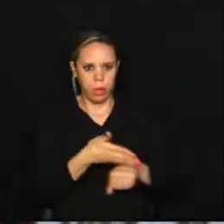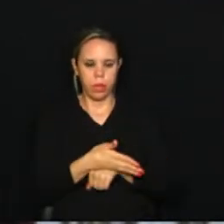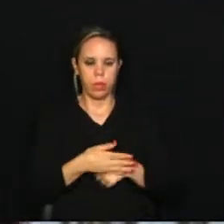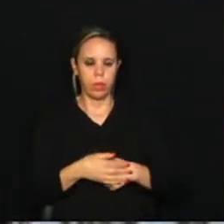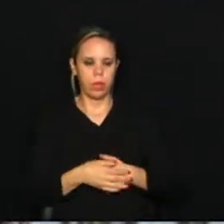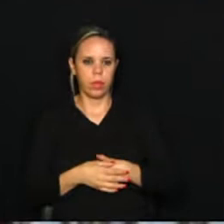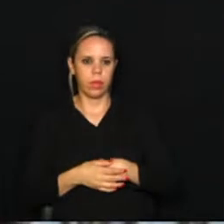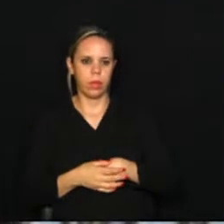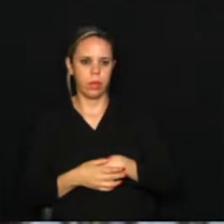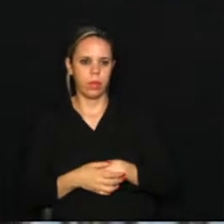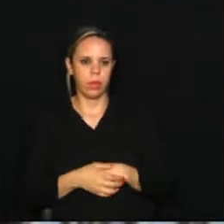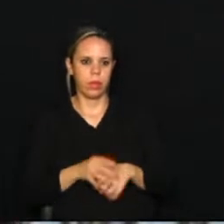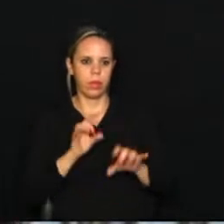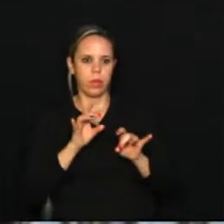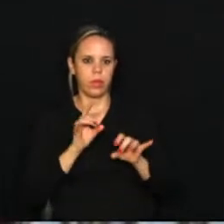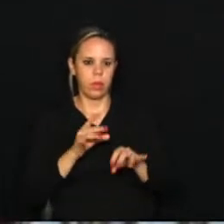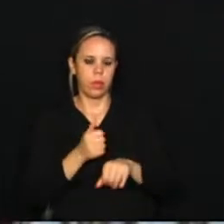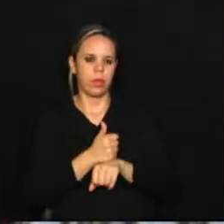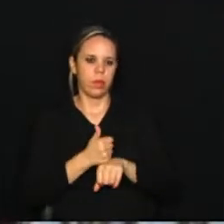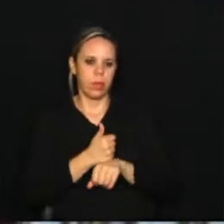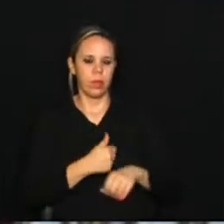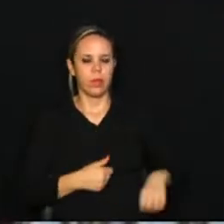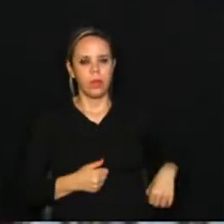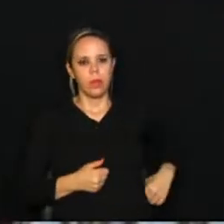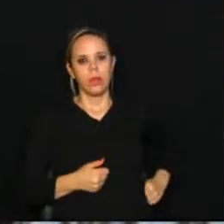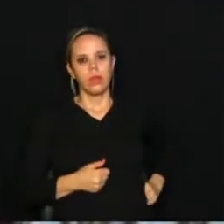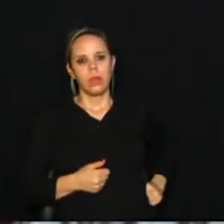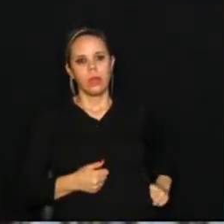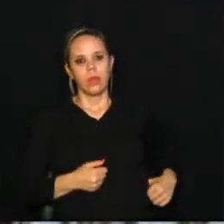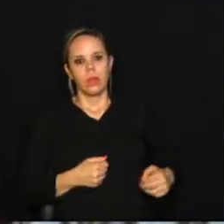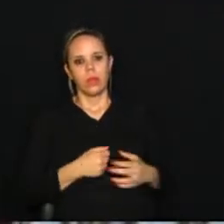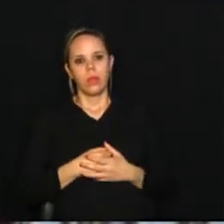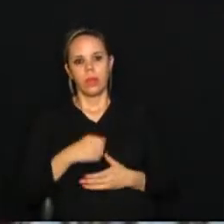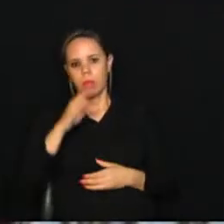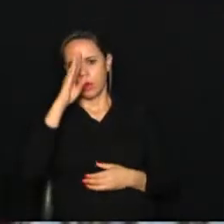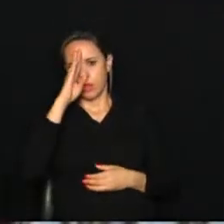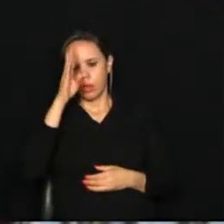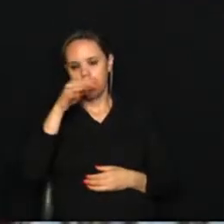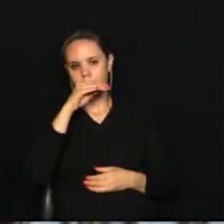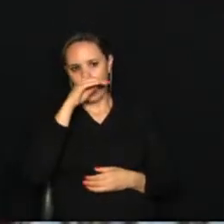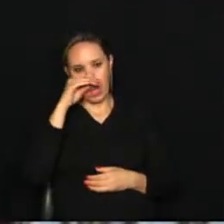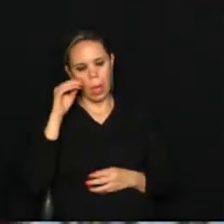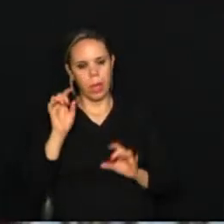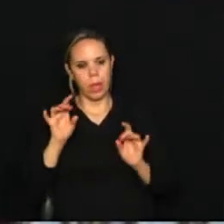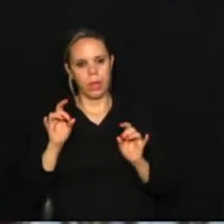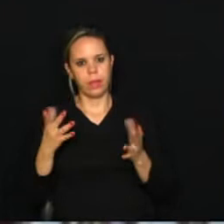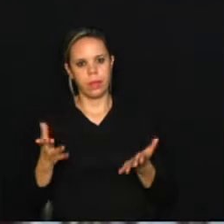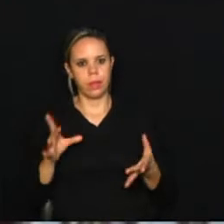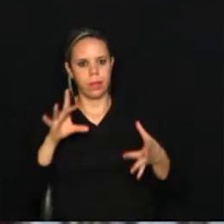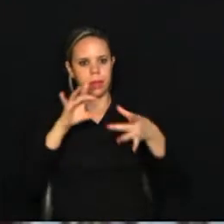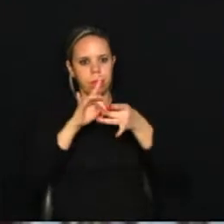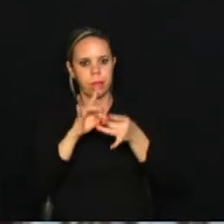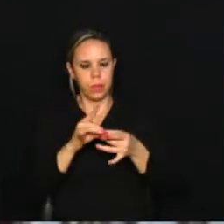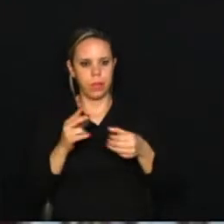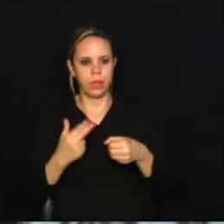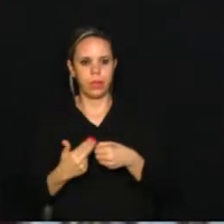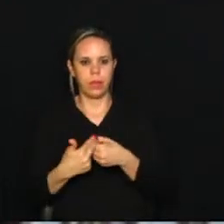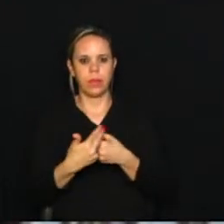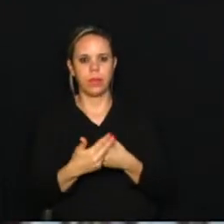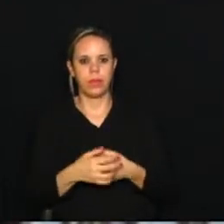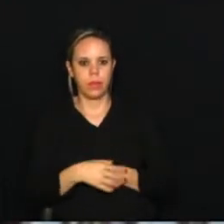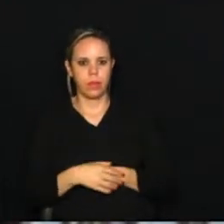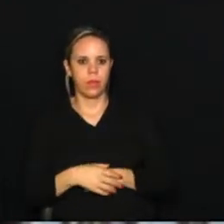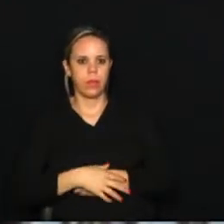participação de especialistas, né? Principalmente especialistas que estão vinculados à Unicamp,